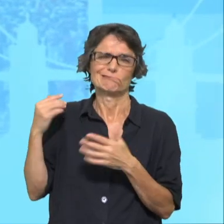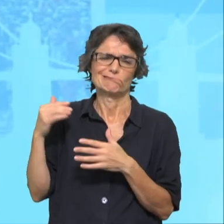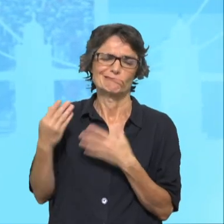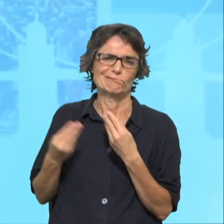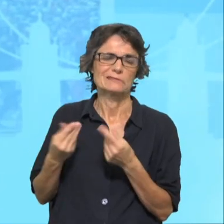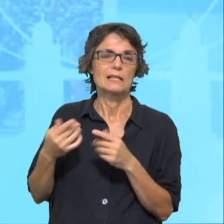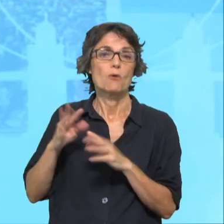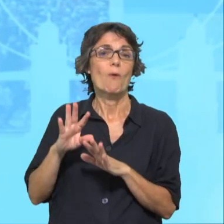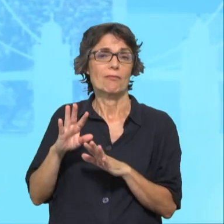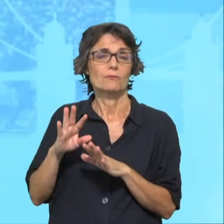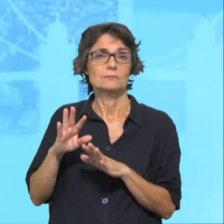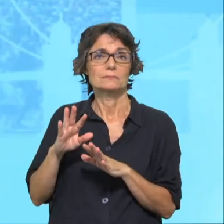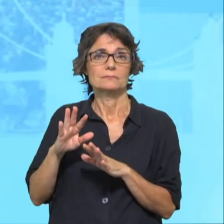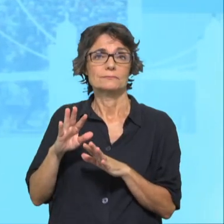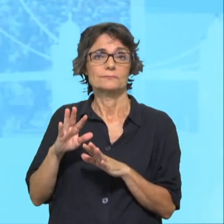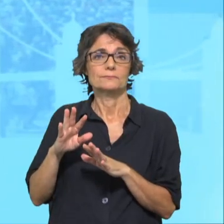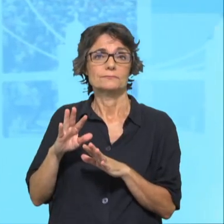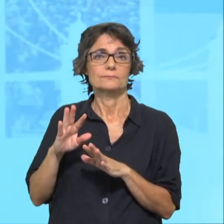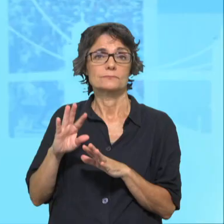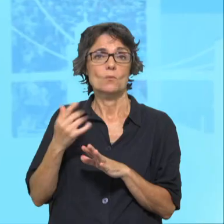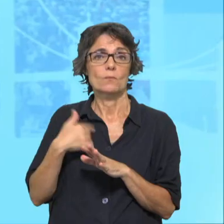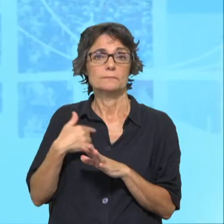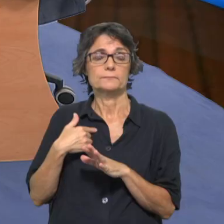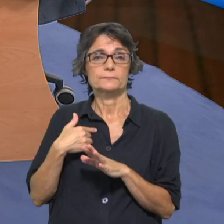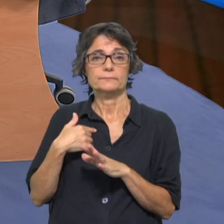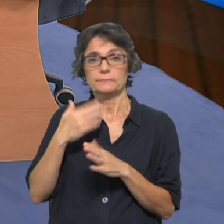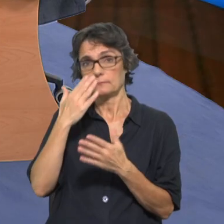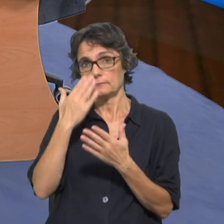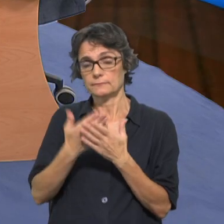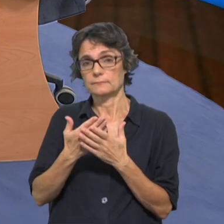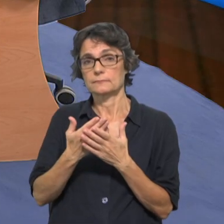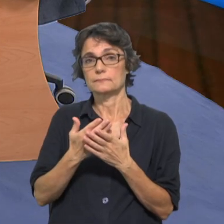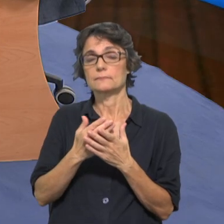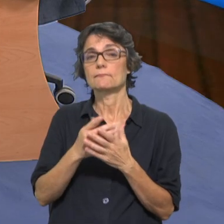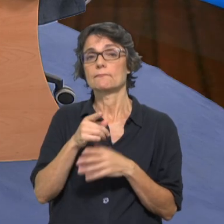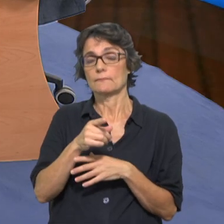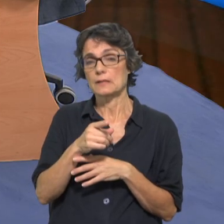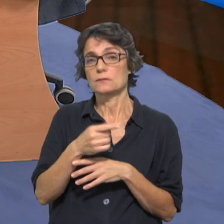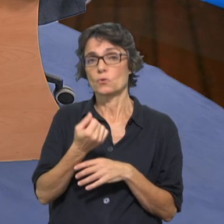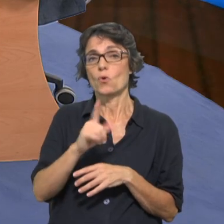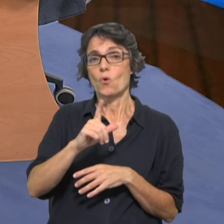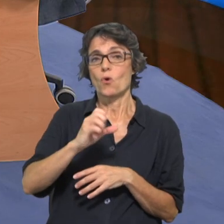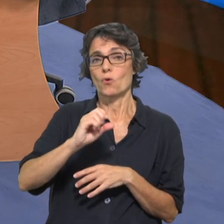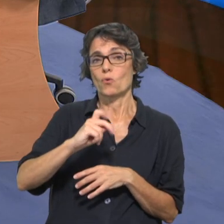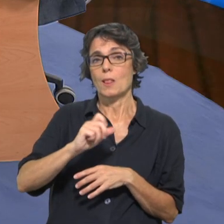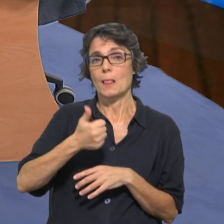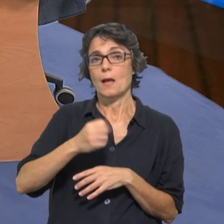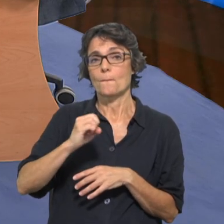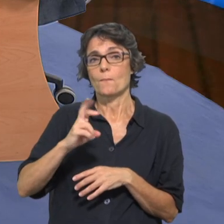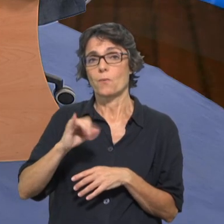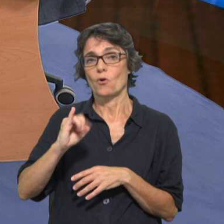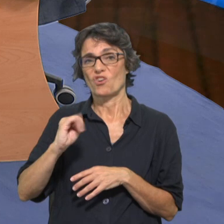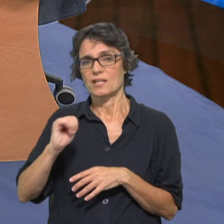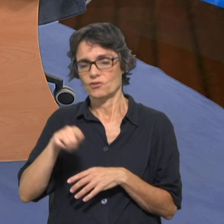que havia um instrumento, um laboris, instrumento de trabalho, e percebi que